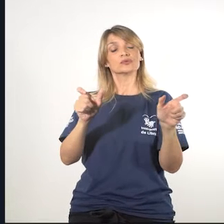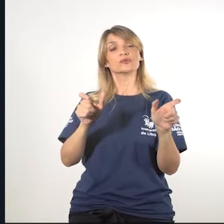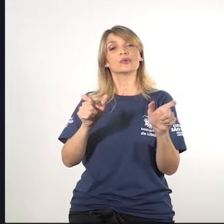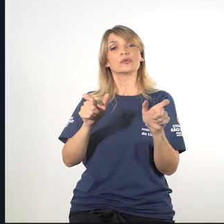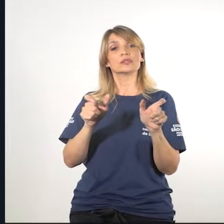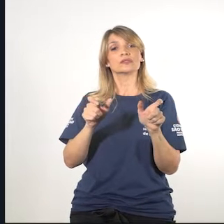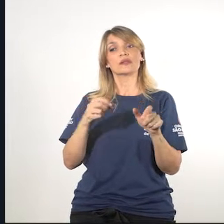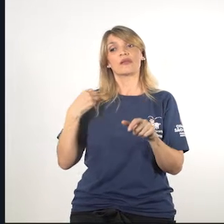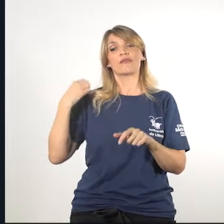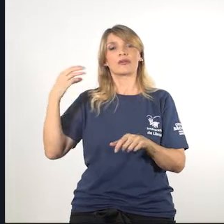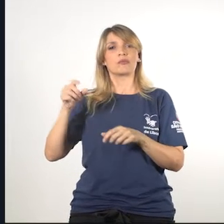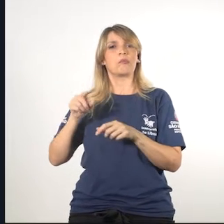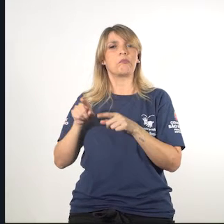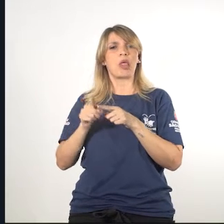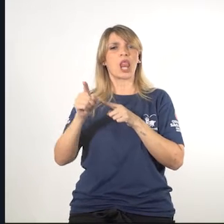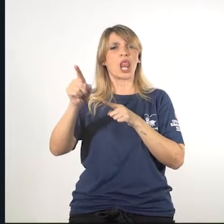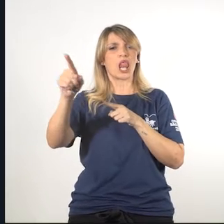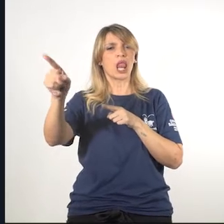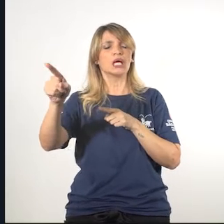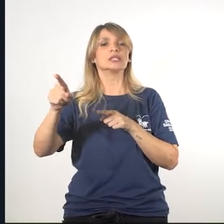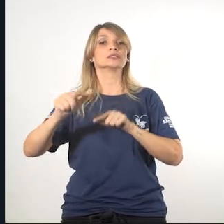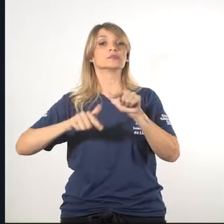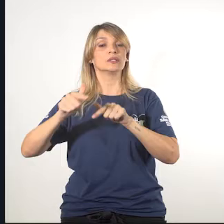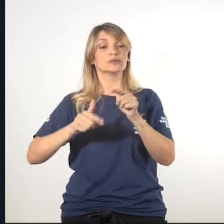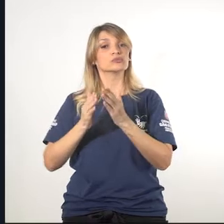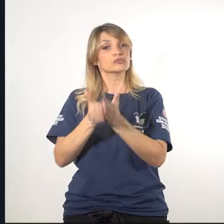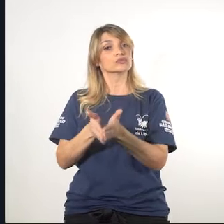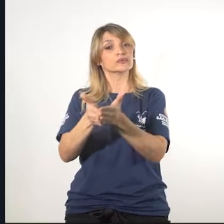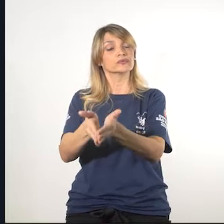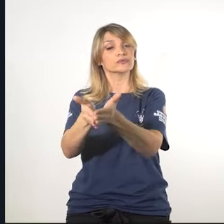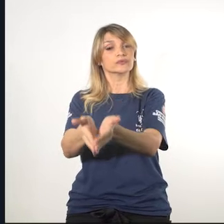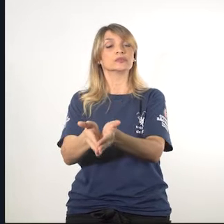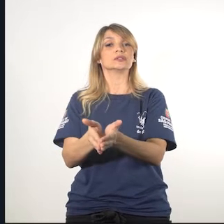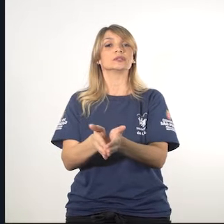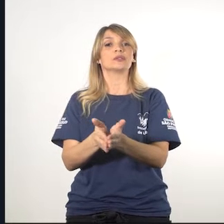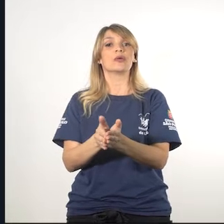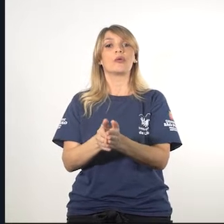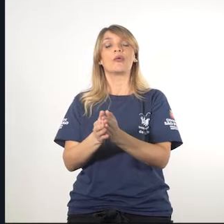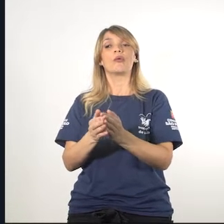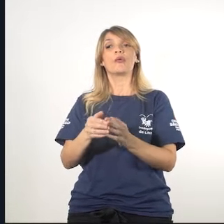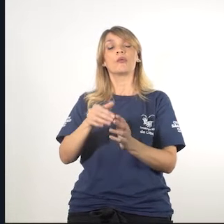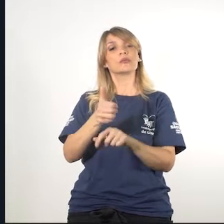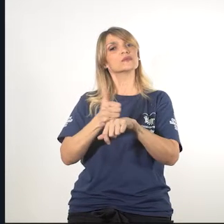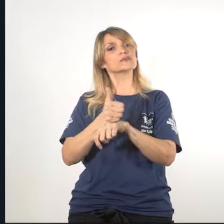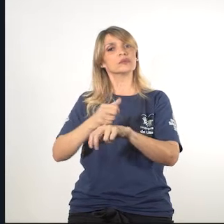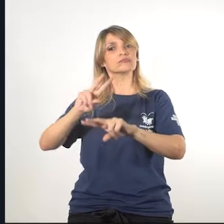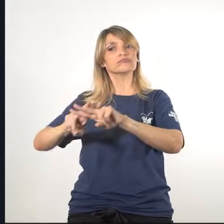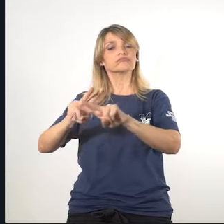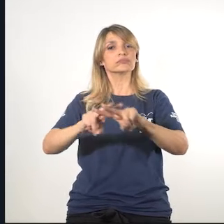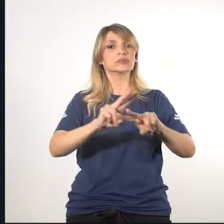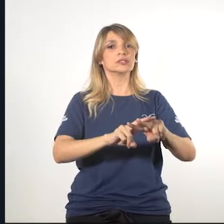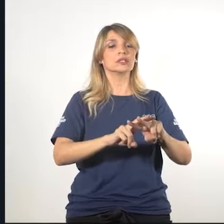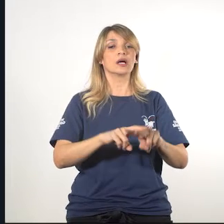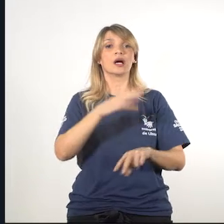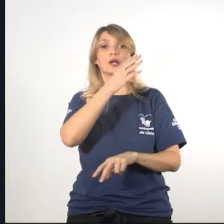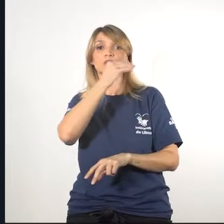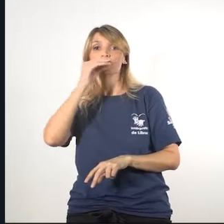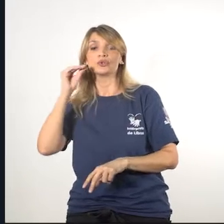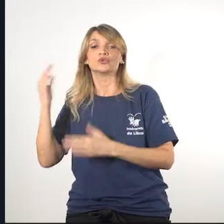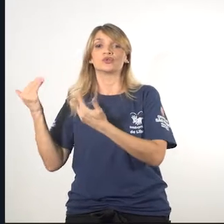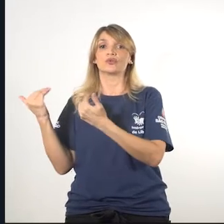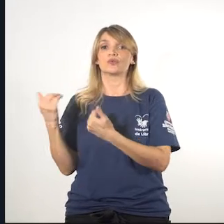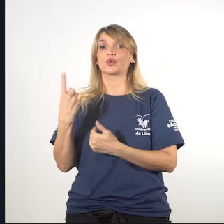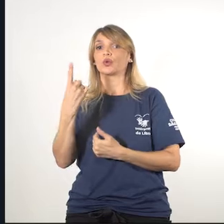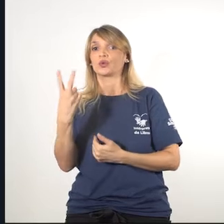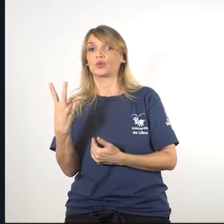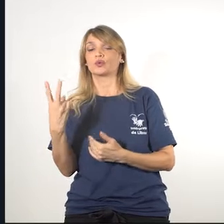curso, trabalhadores portuários, funcionários do sistema prisional, adolescentes e jovens de 12